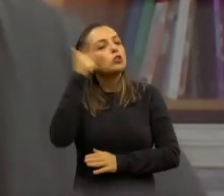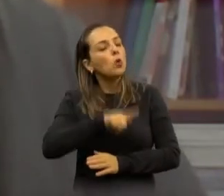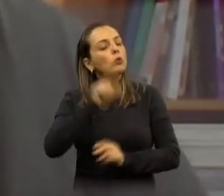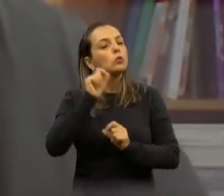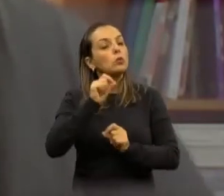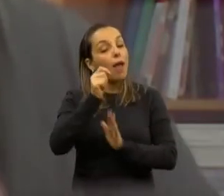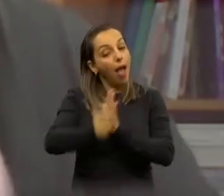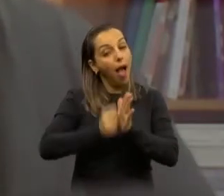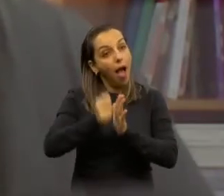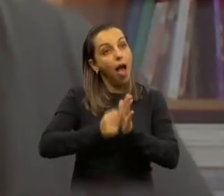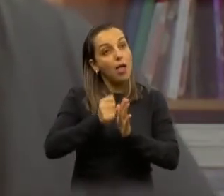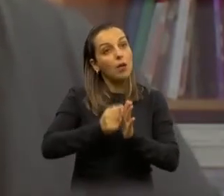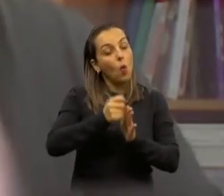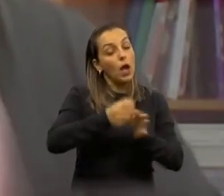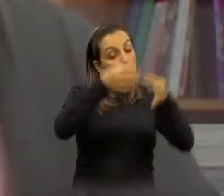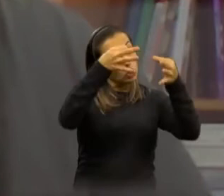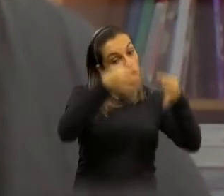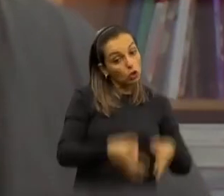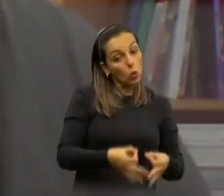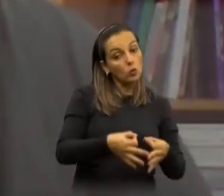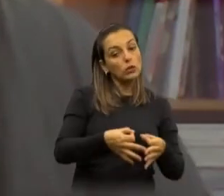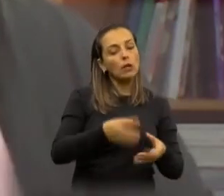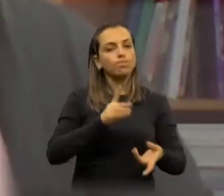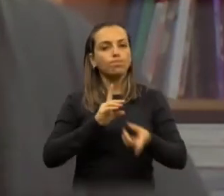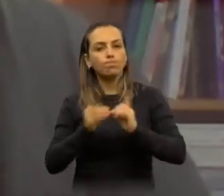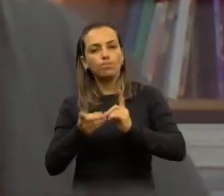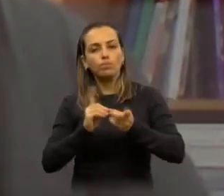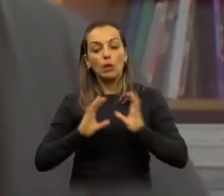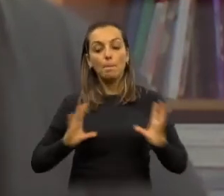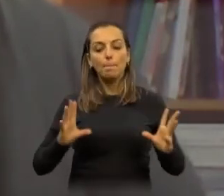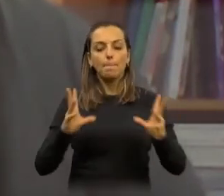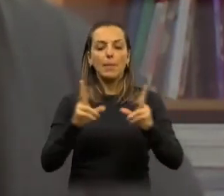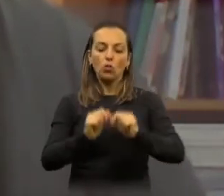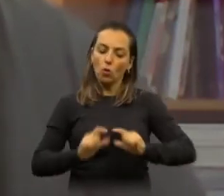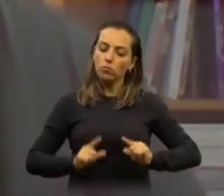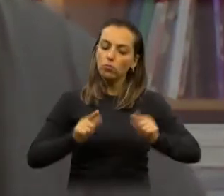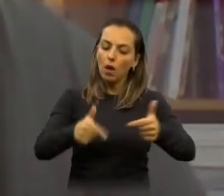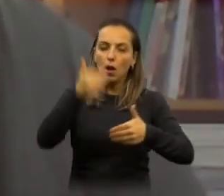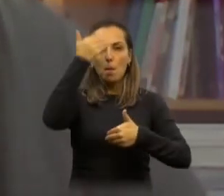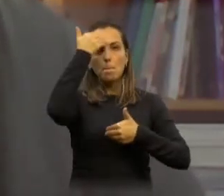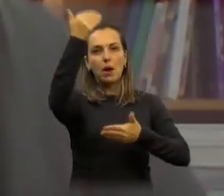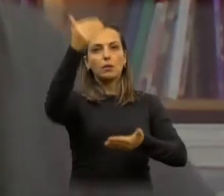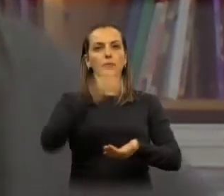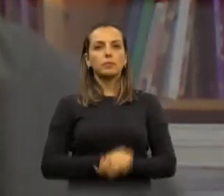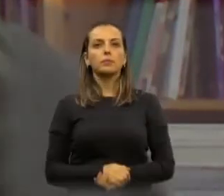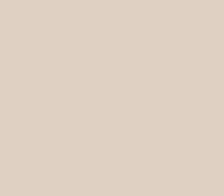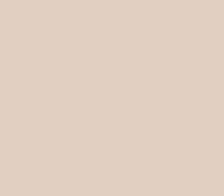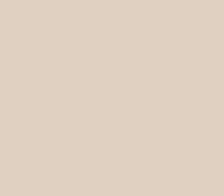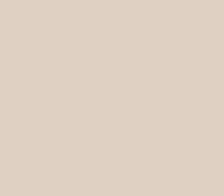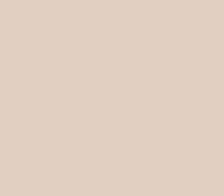uma Araraquara mais justa, mais digna para todo o nosso povo. Obrigado, presidente.